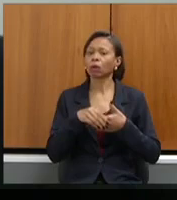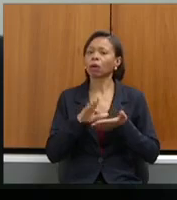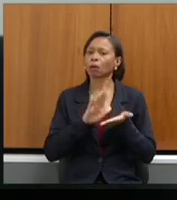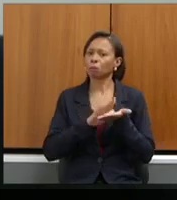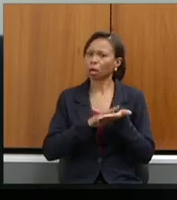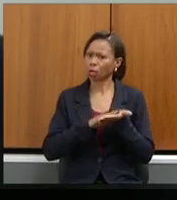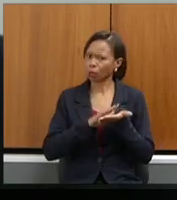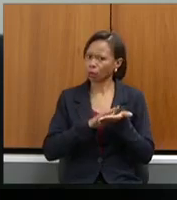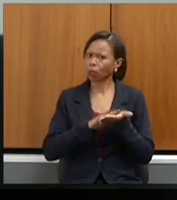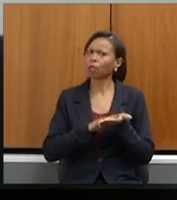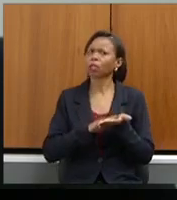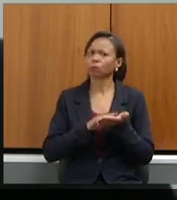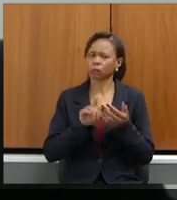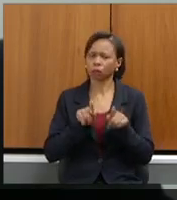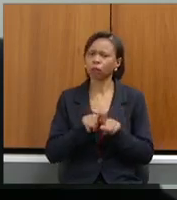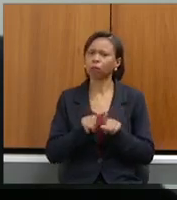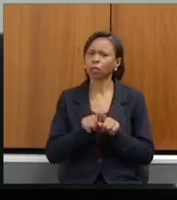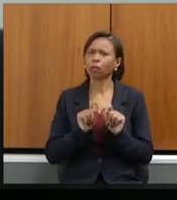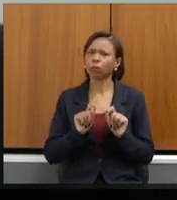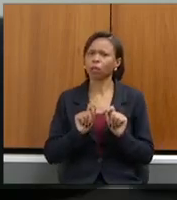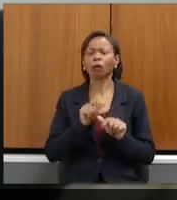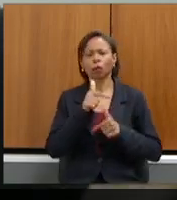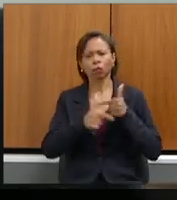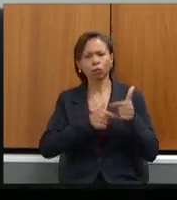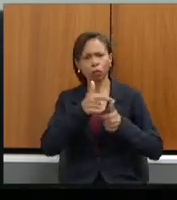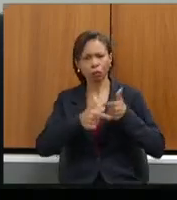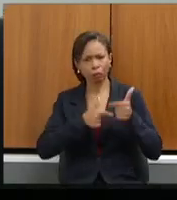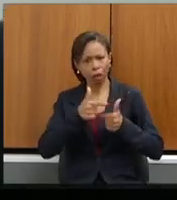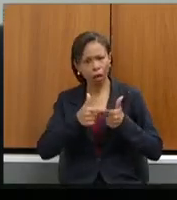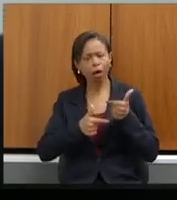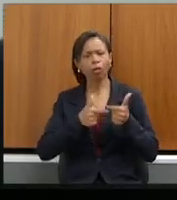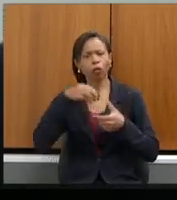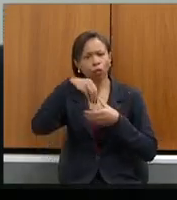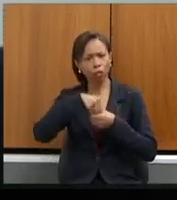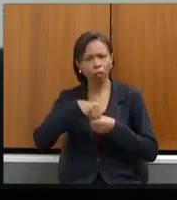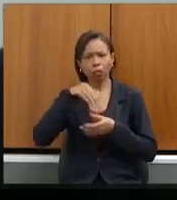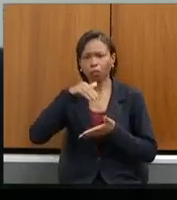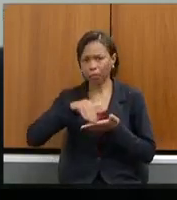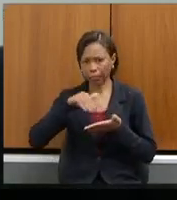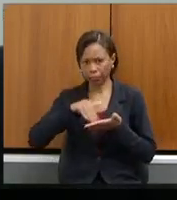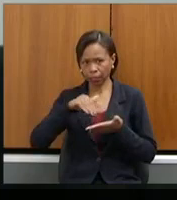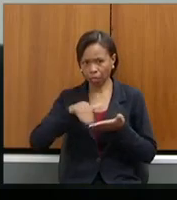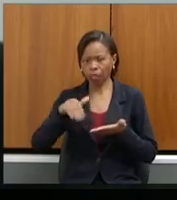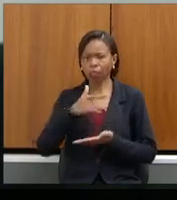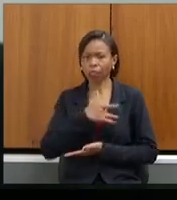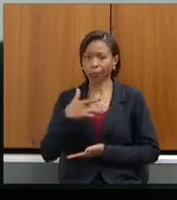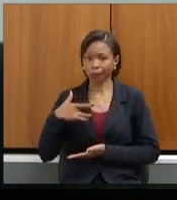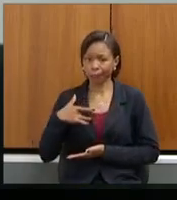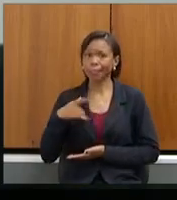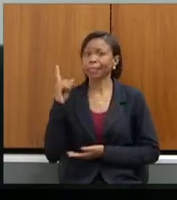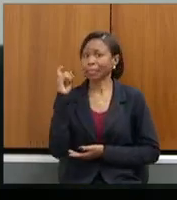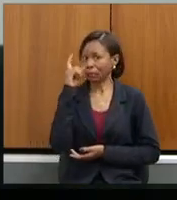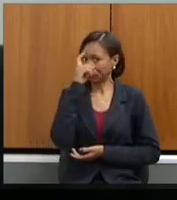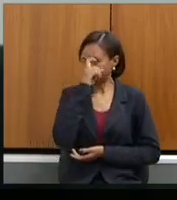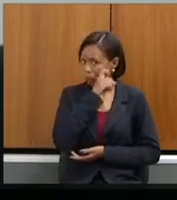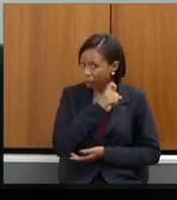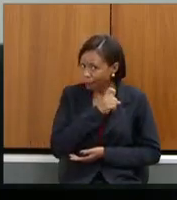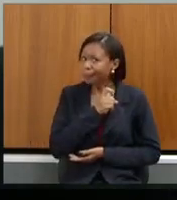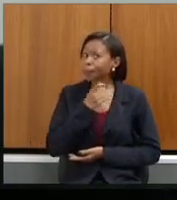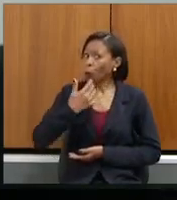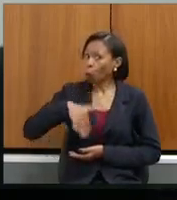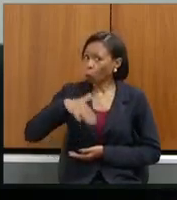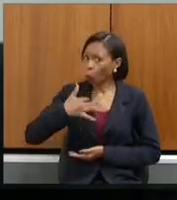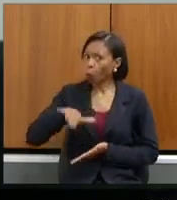parabenizando Jardim de plano é pelo trabalho desenvolvido frente à secretaria é difícil secretaria